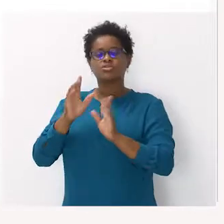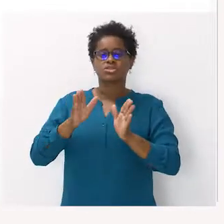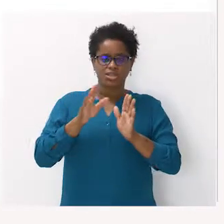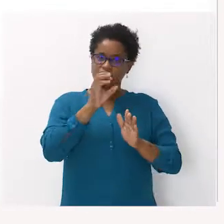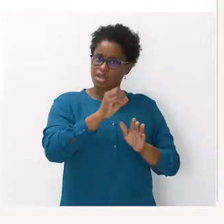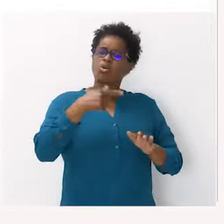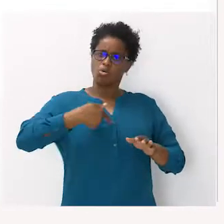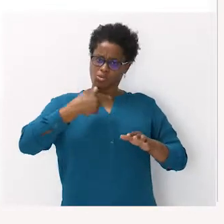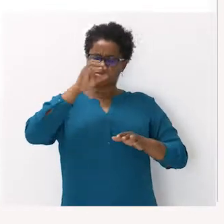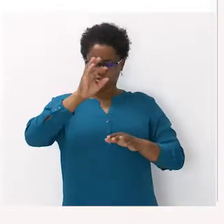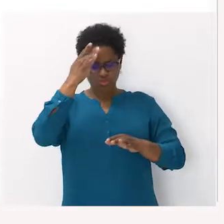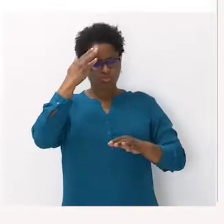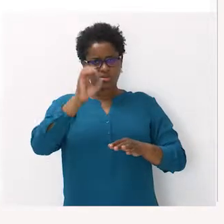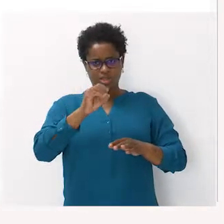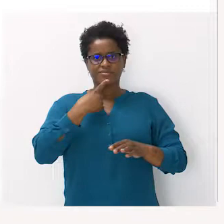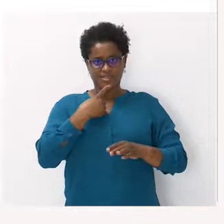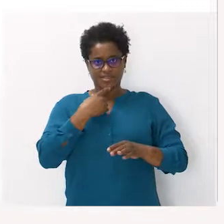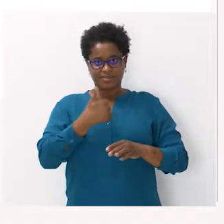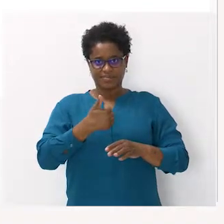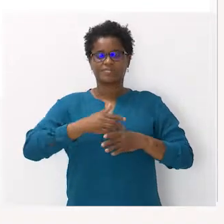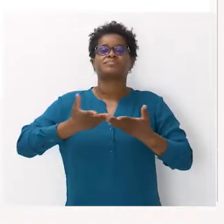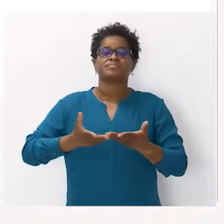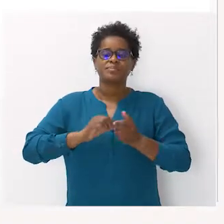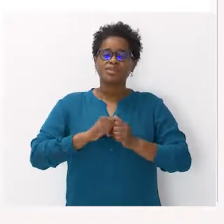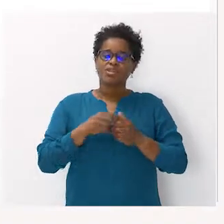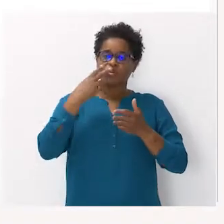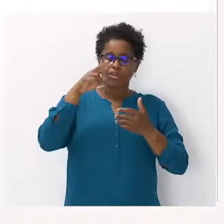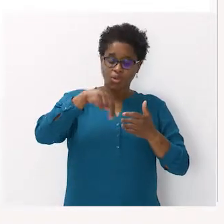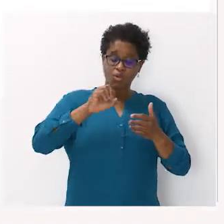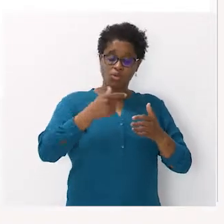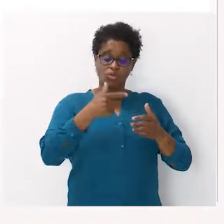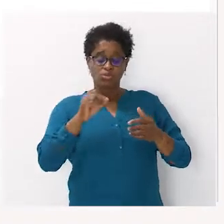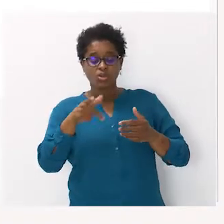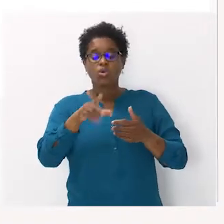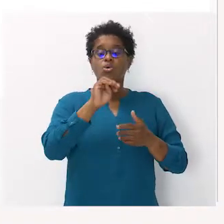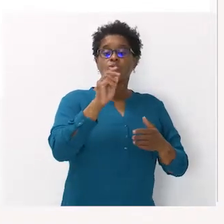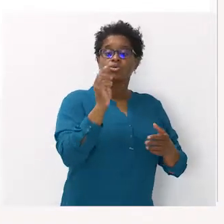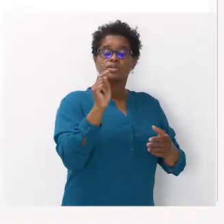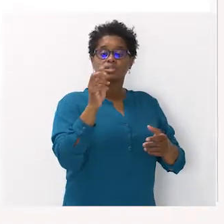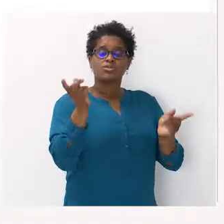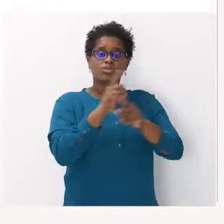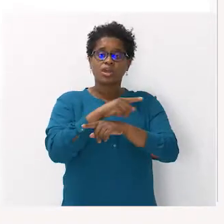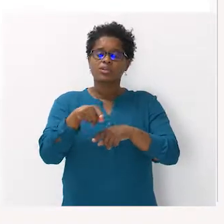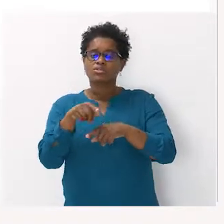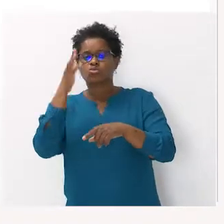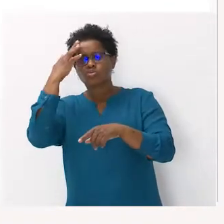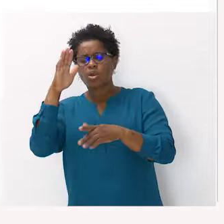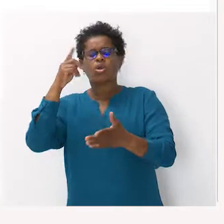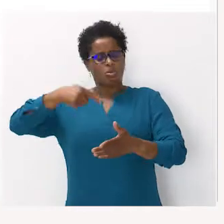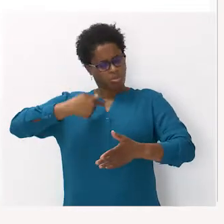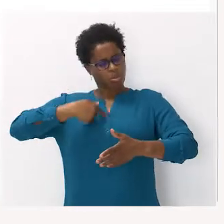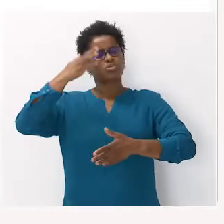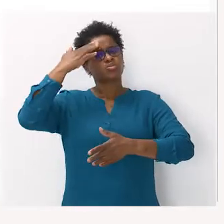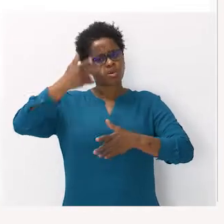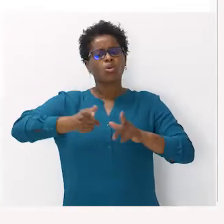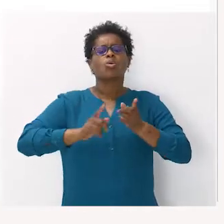o próprio número zero. Certo? Já se nota, o simétrico do simétrico de um número é o próprio número.